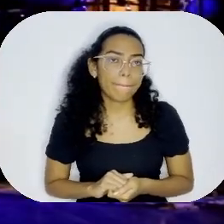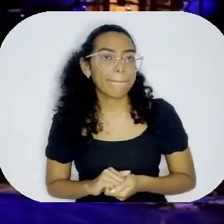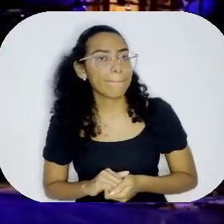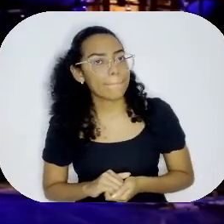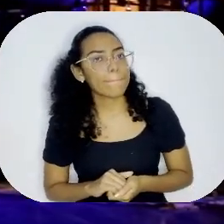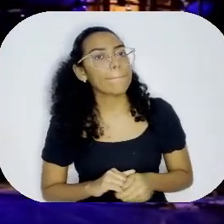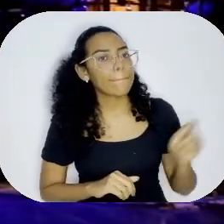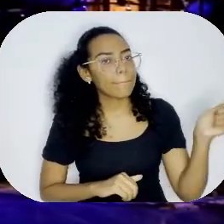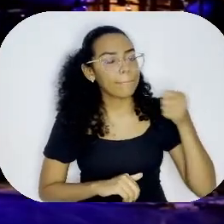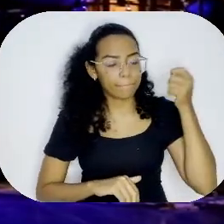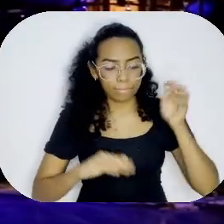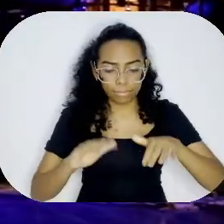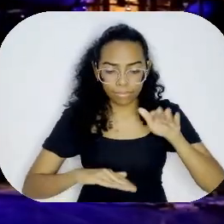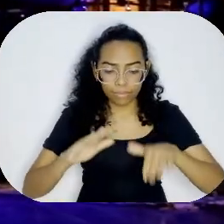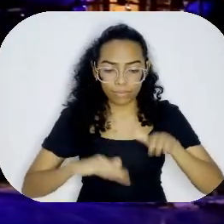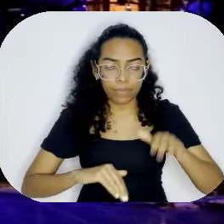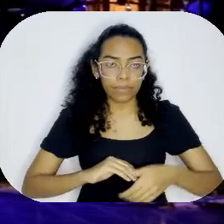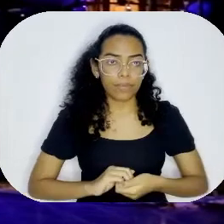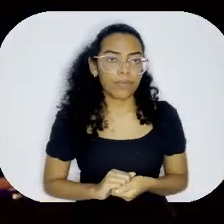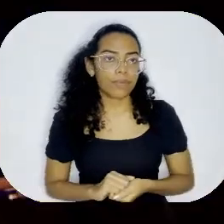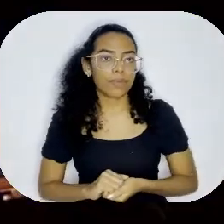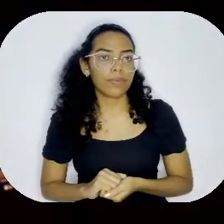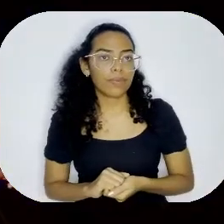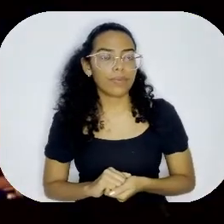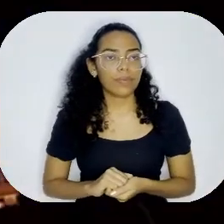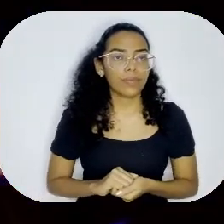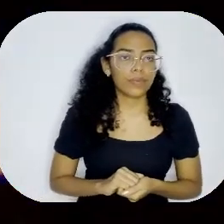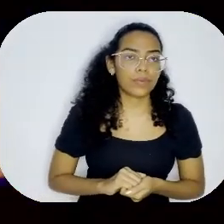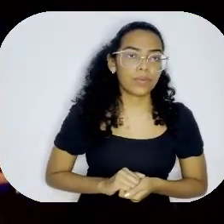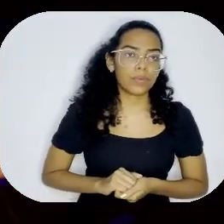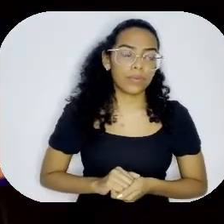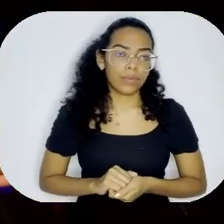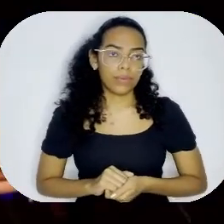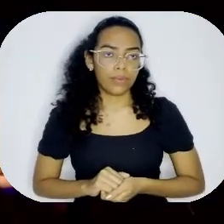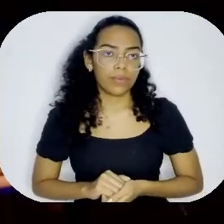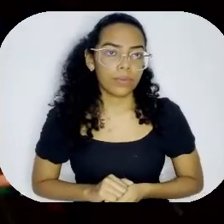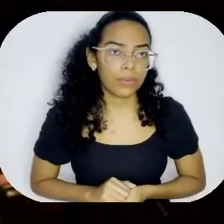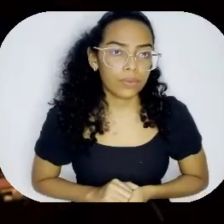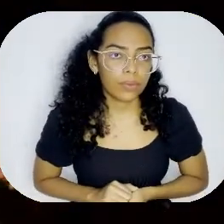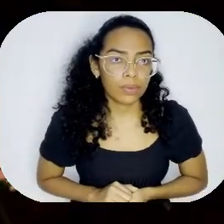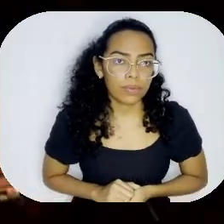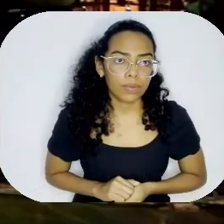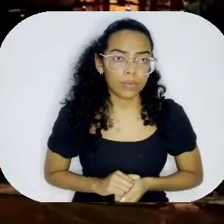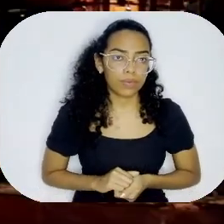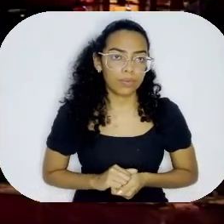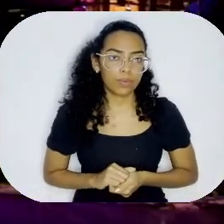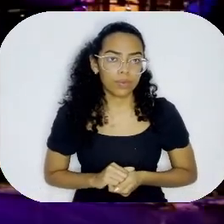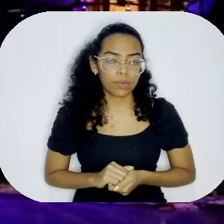de maracatu. Como é que é? Esse blues de